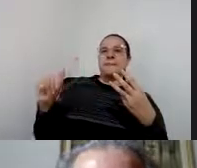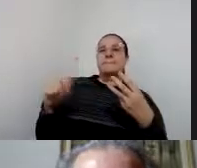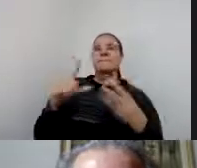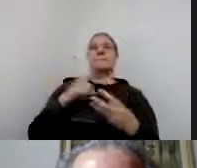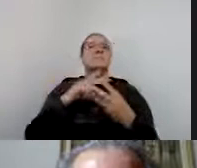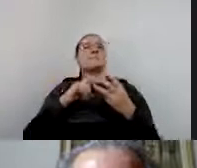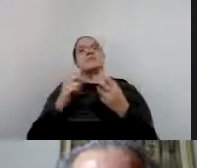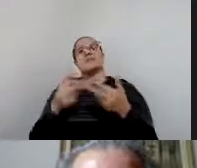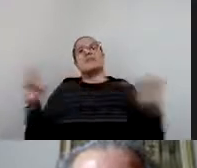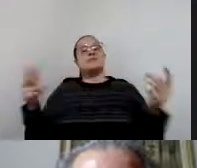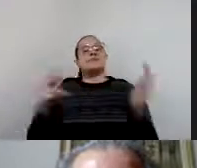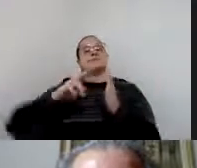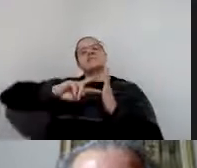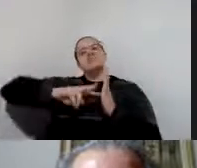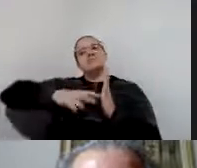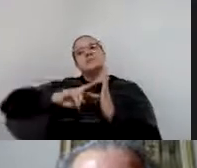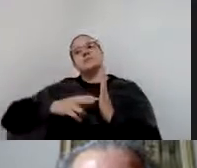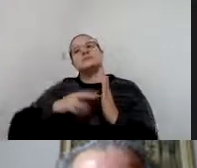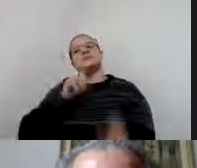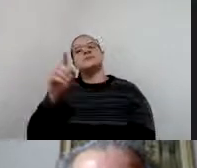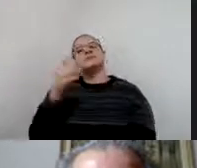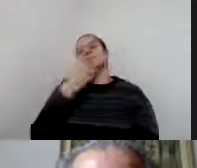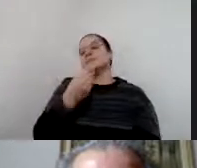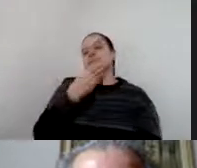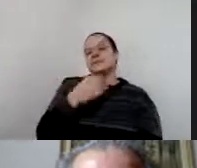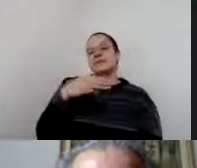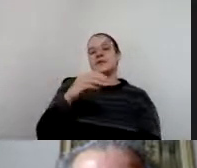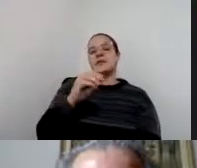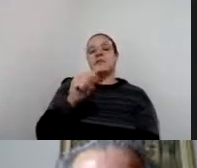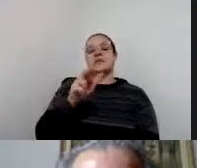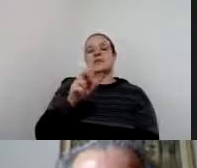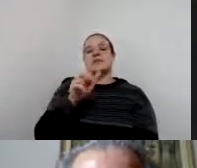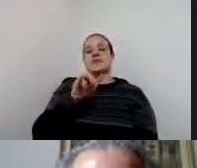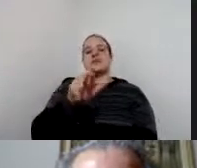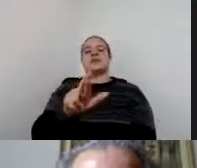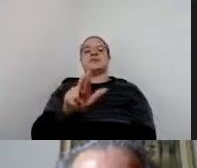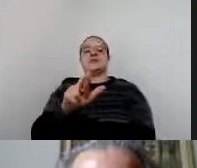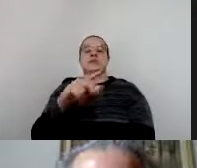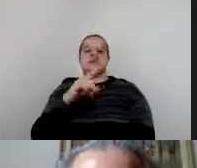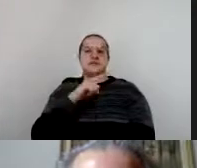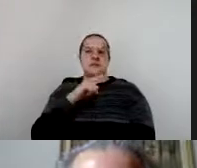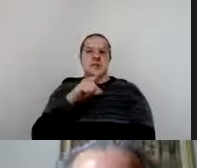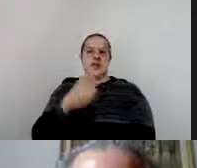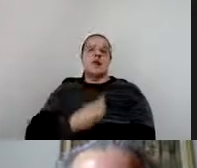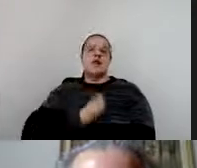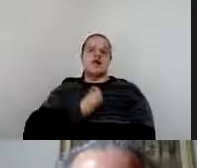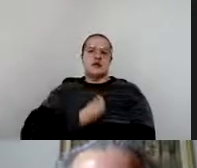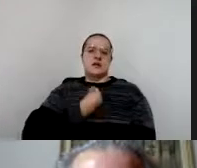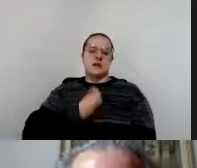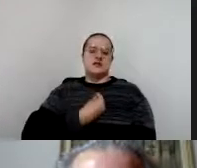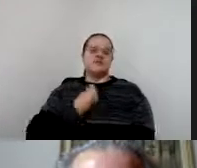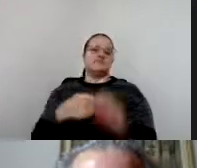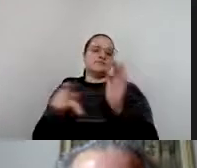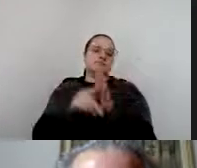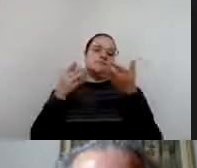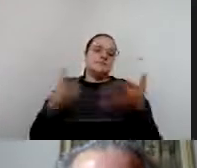está conosco aqui o Moacir, que eu estou vendo, eu não estou vendo todo mundo, mas o Moacir, que é da Conascom e do CIEMACO,